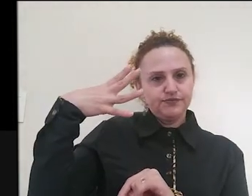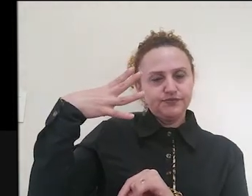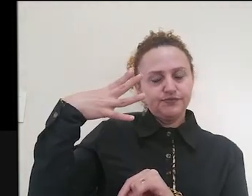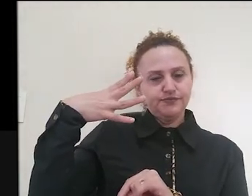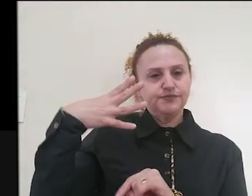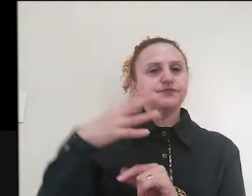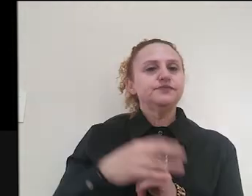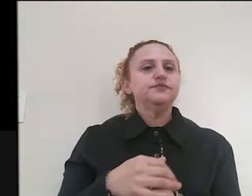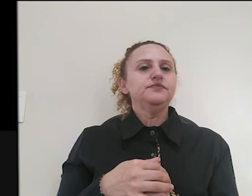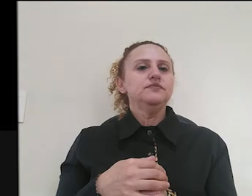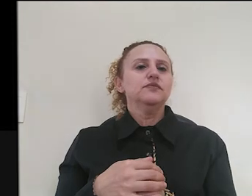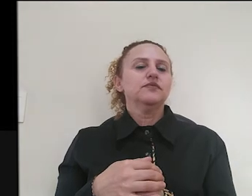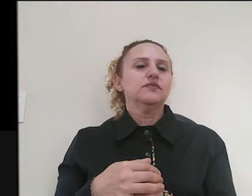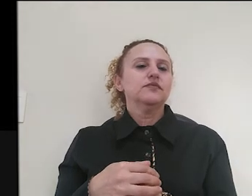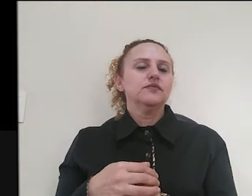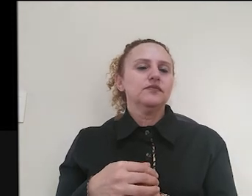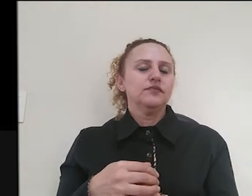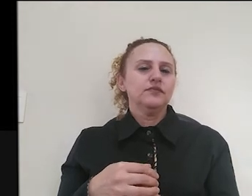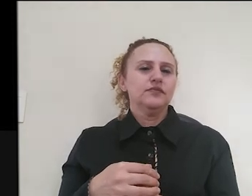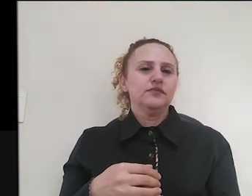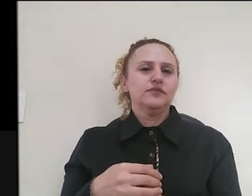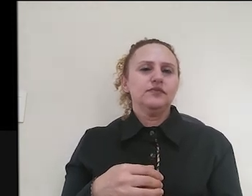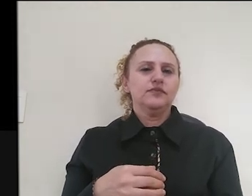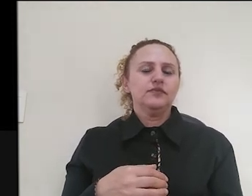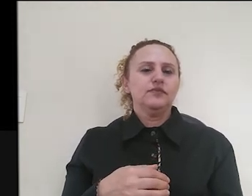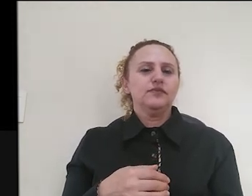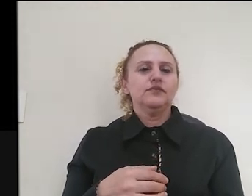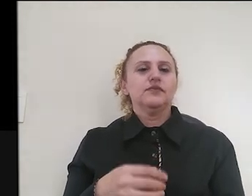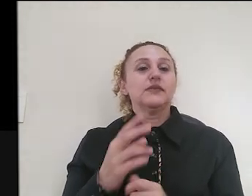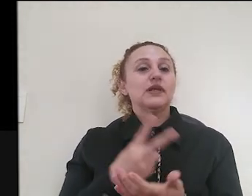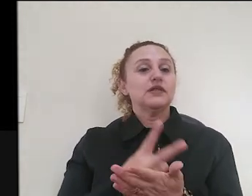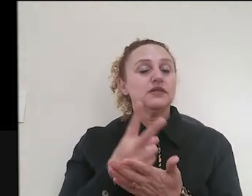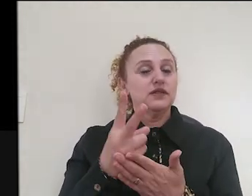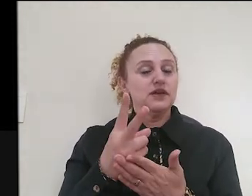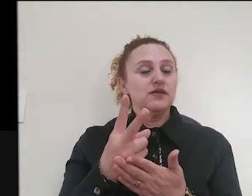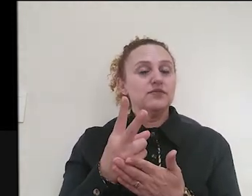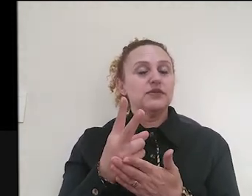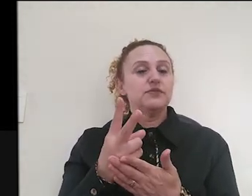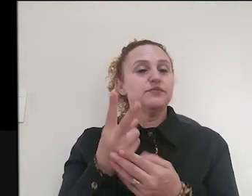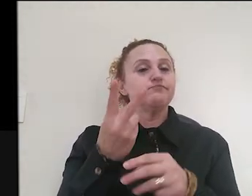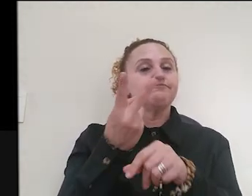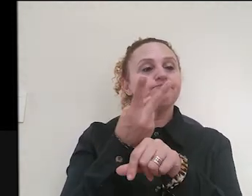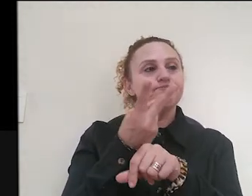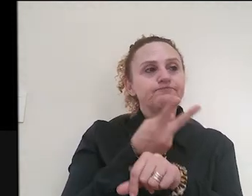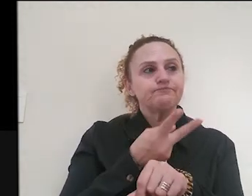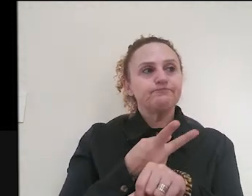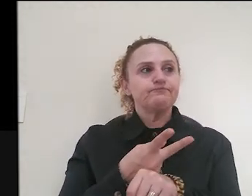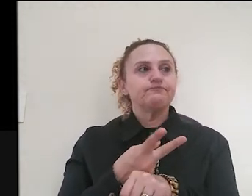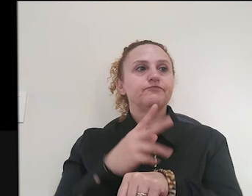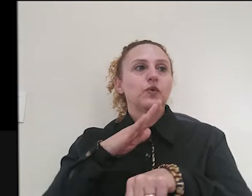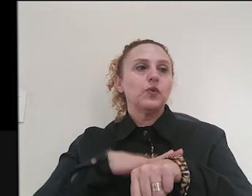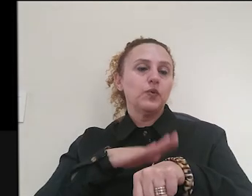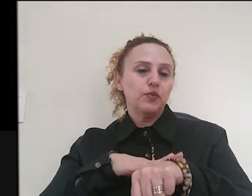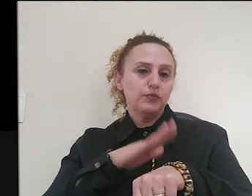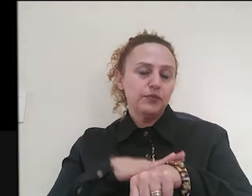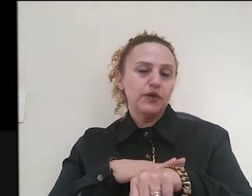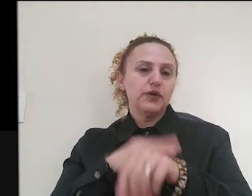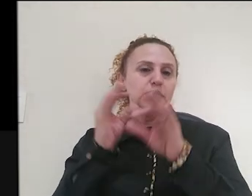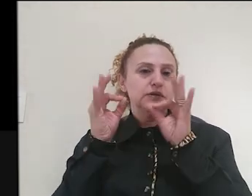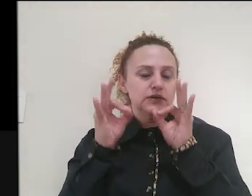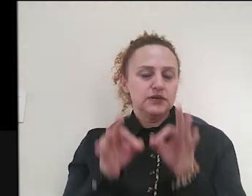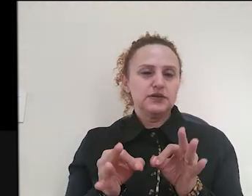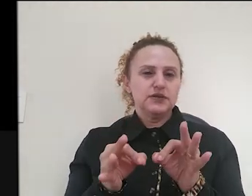objeto em favor do ritmo do devir, da fugacidade do momento. Buscavam a expressão de algo que escapa a uma forma definida